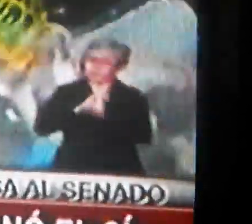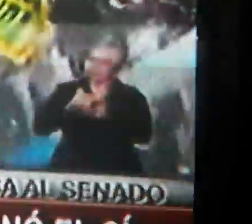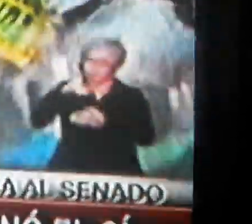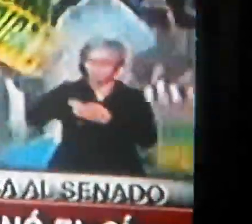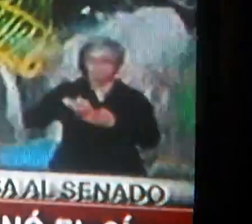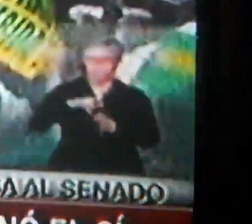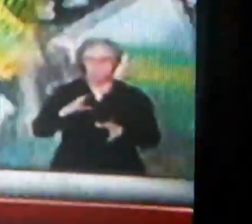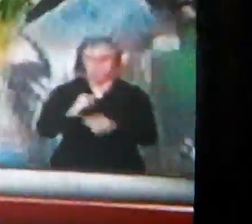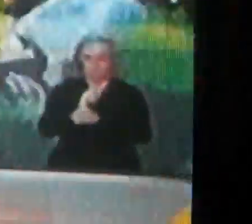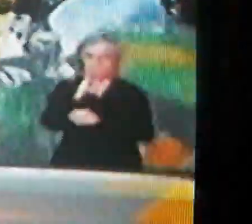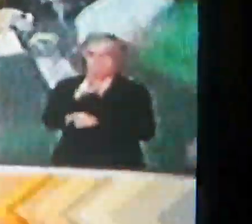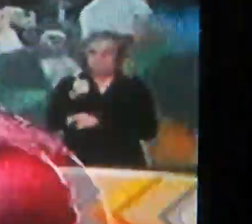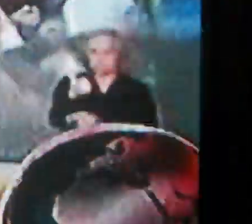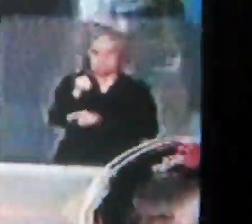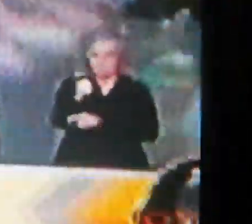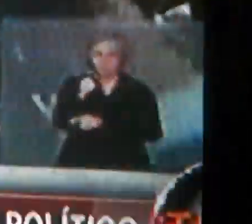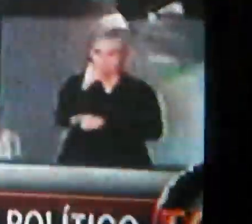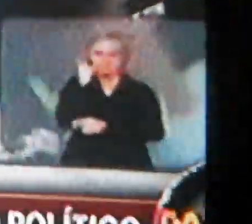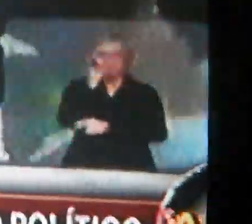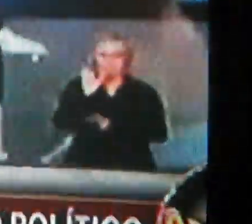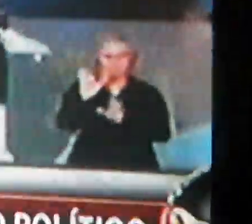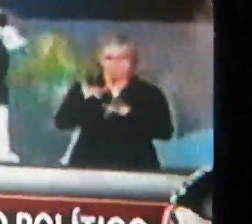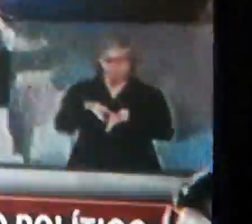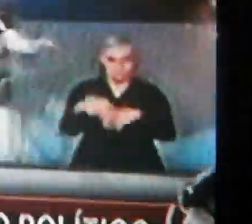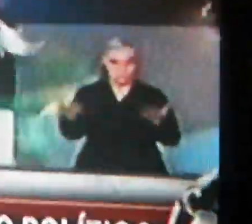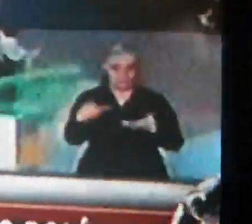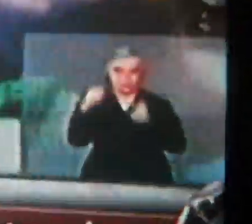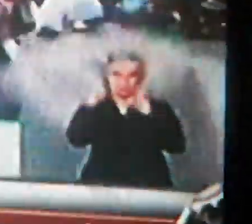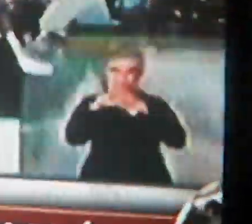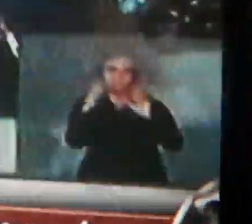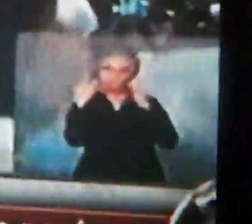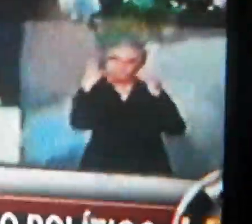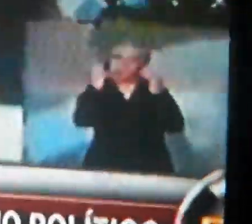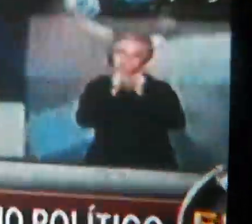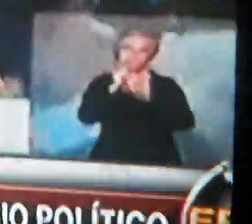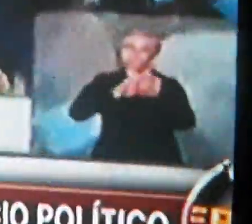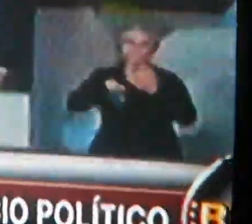são 511 deputados no total. E agora a gente observa comemorações dos